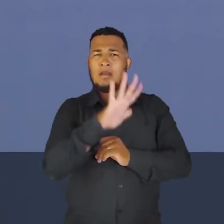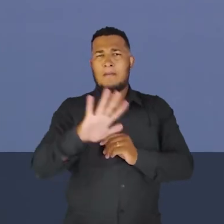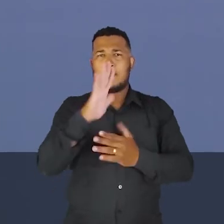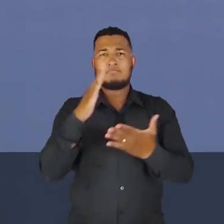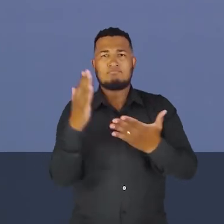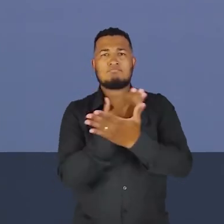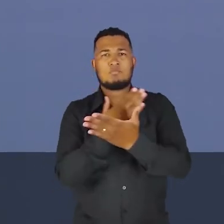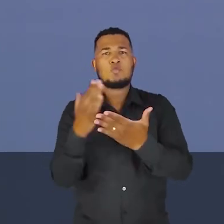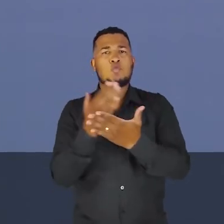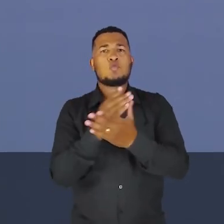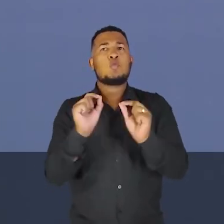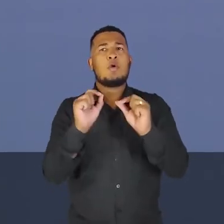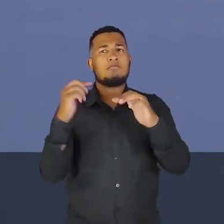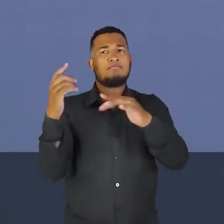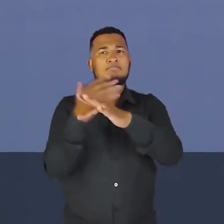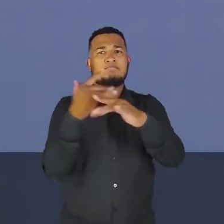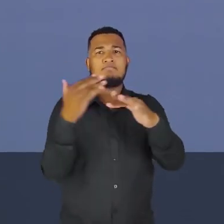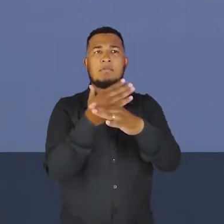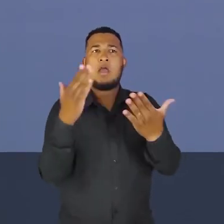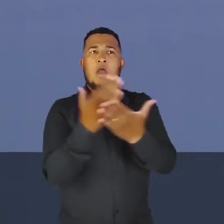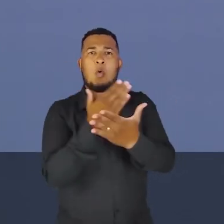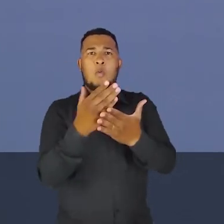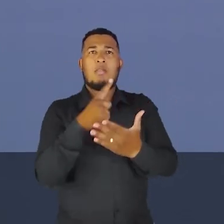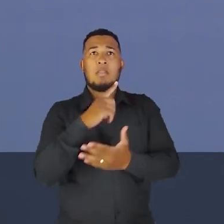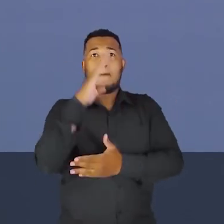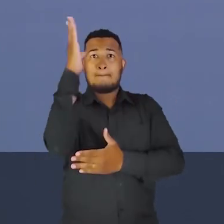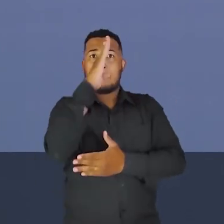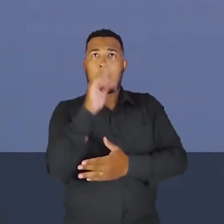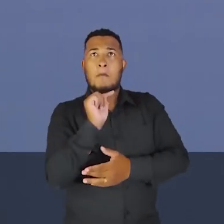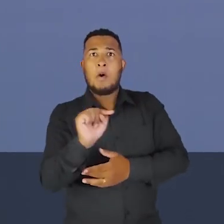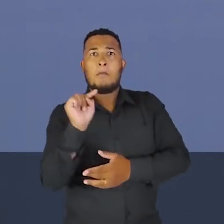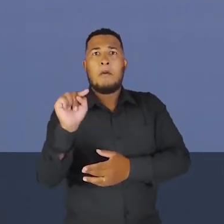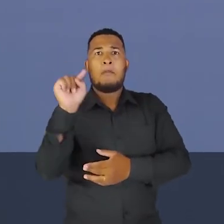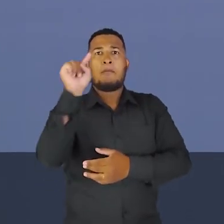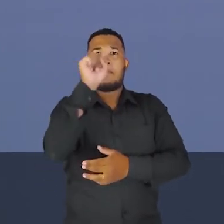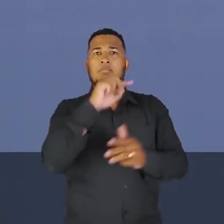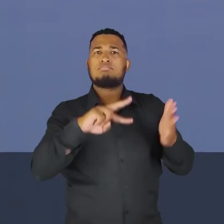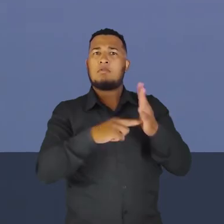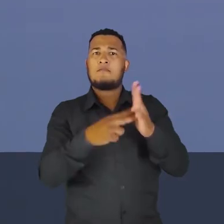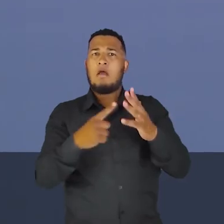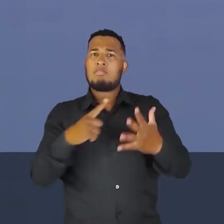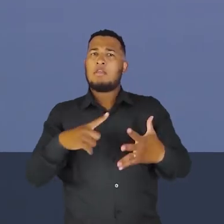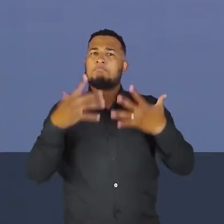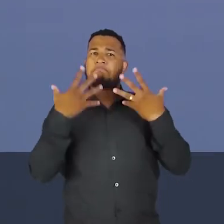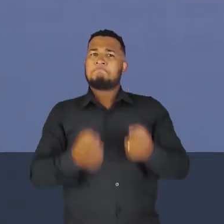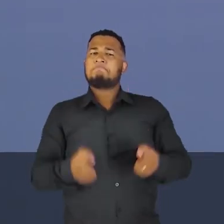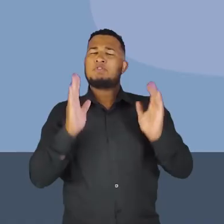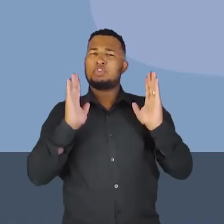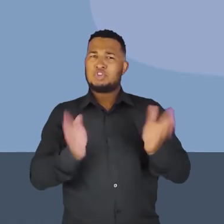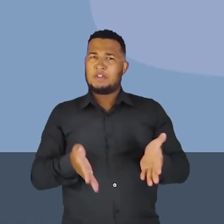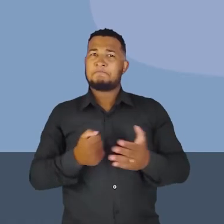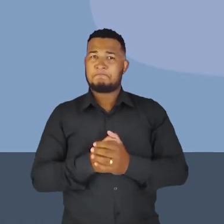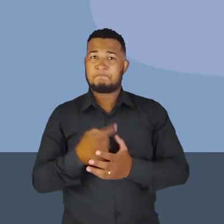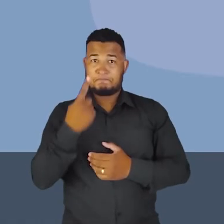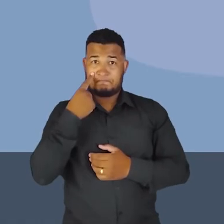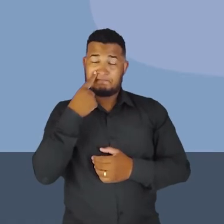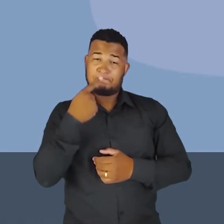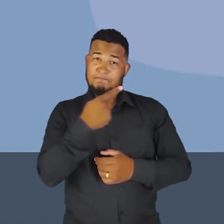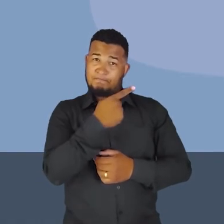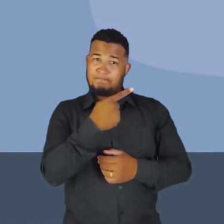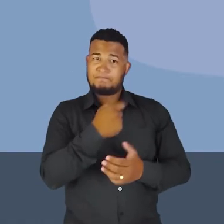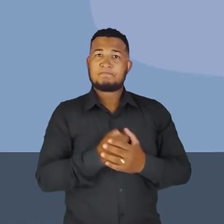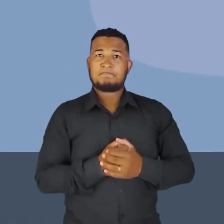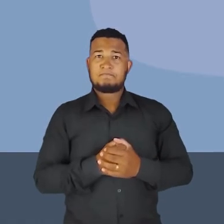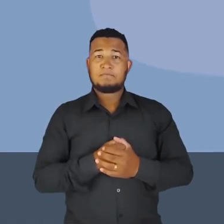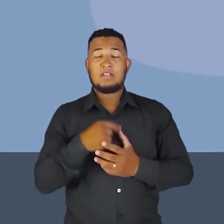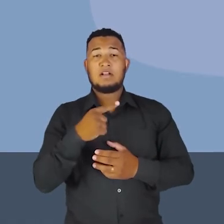imagens, tá, de algumas cidades espalhadas pelo Brasil e pelo mundo que já adotam atitudes sustentáveis. Vamos ver quais são? Bom,